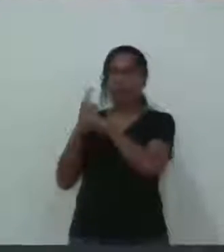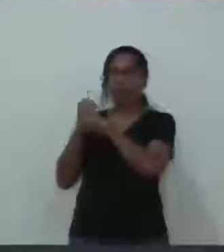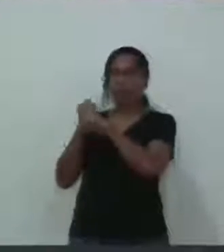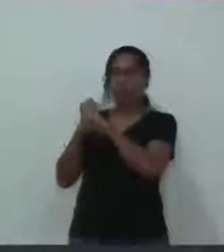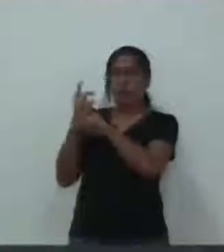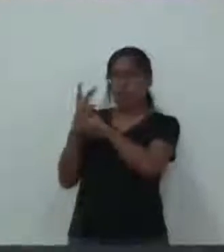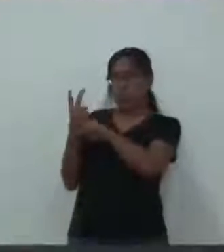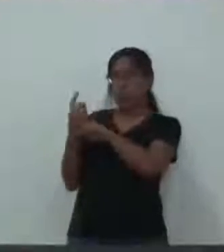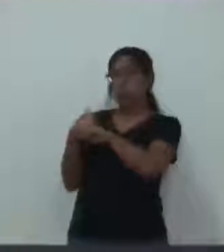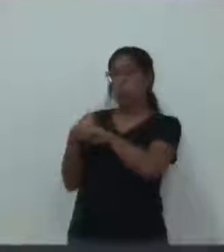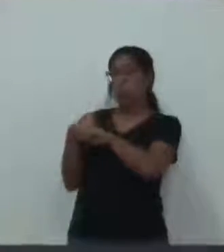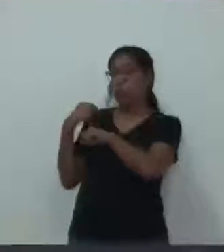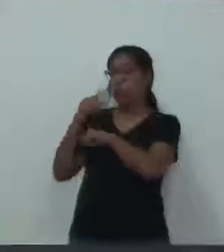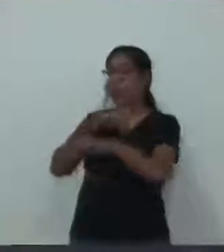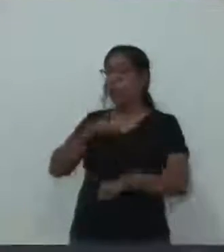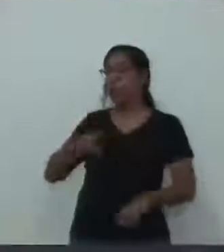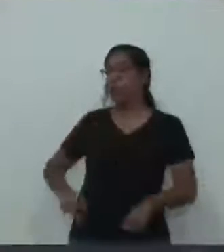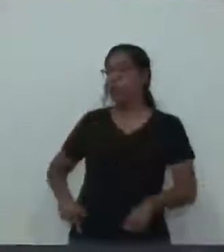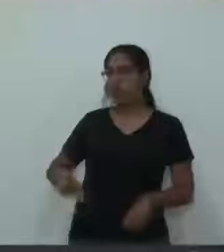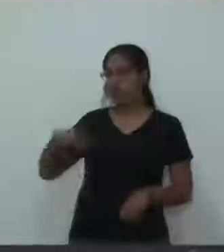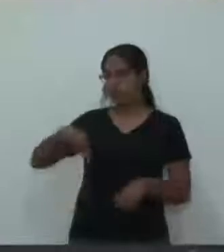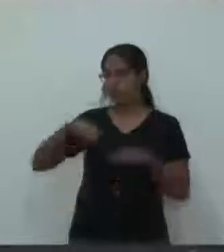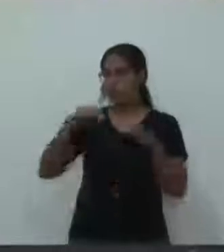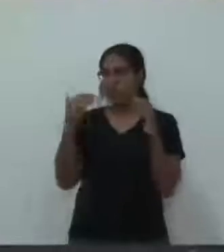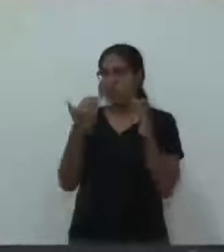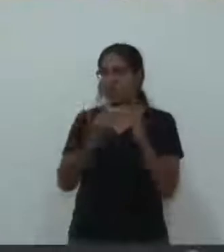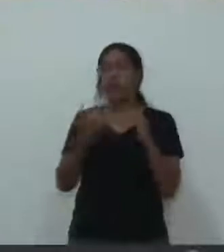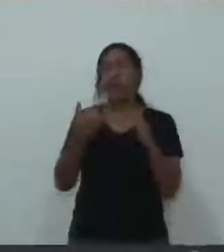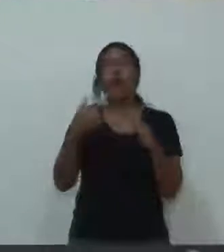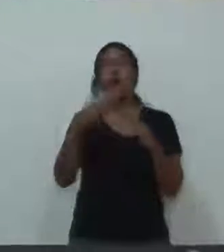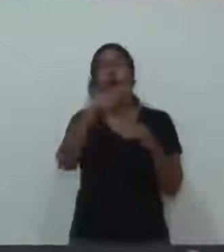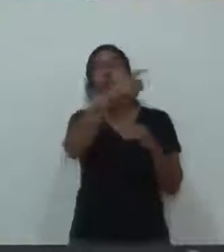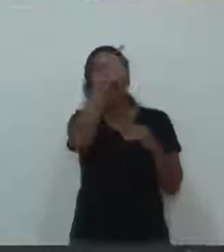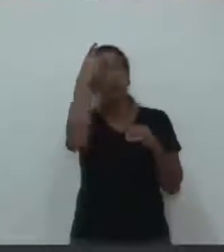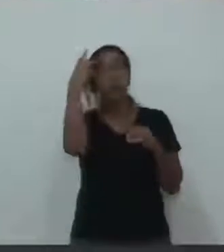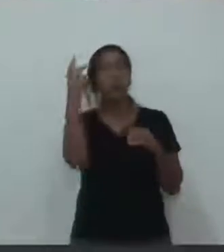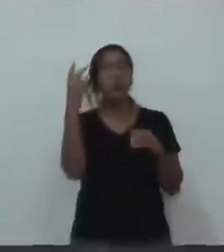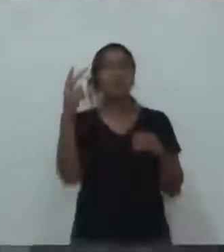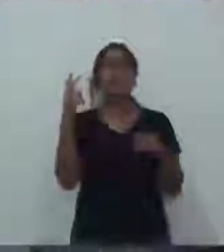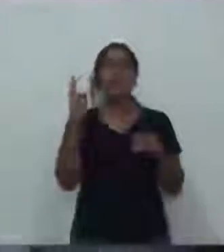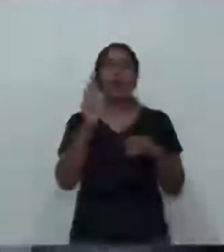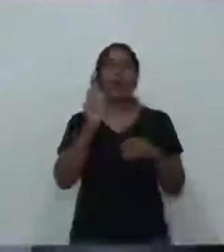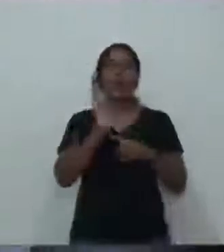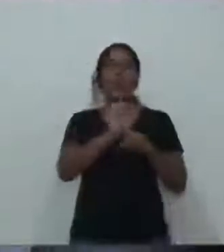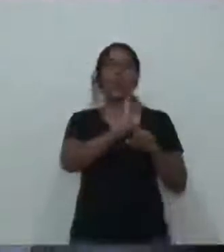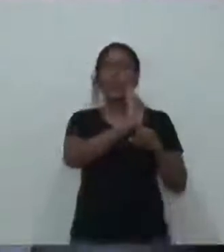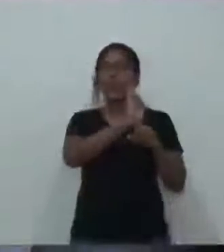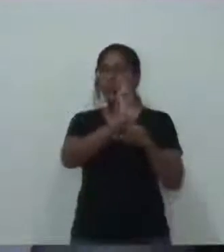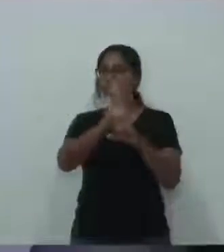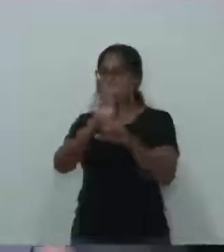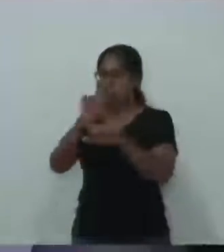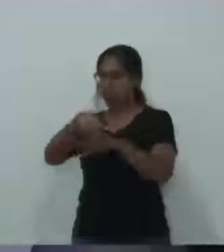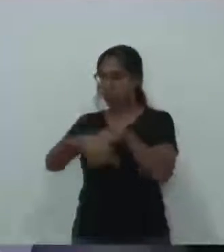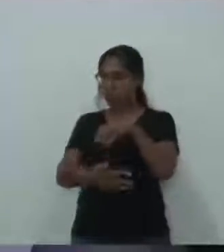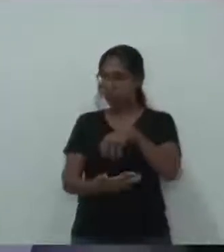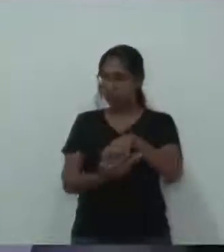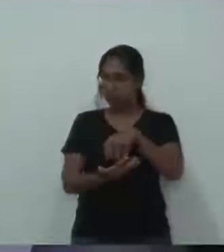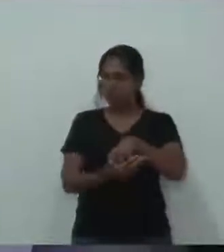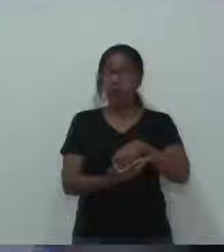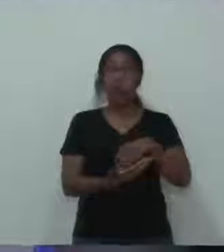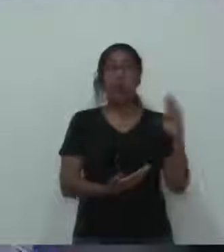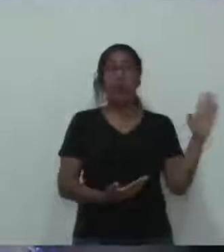recebi aqui dois grupos vigilantes do centro, que nós fizemos uma reunião aqui com diversos